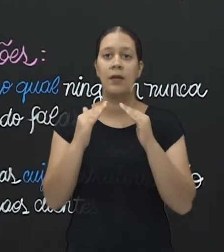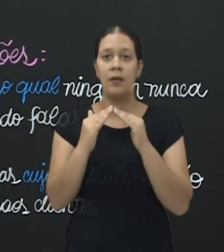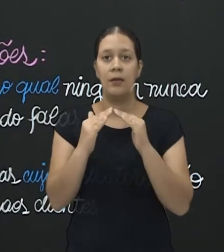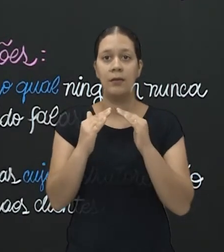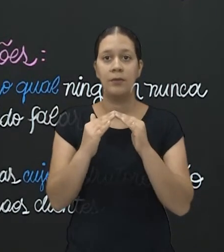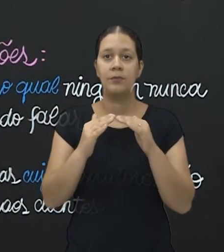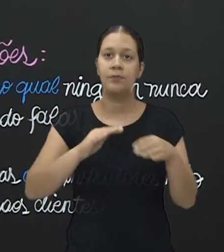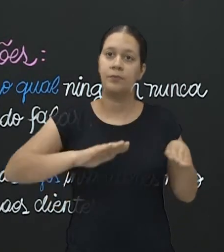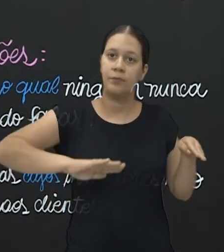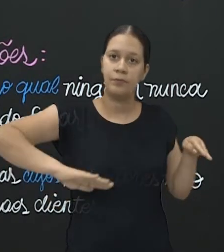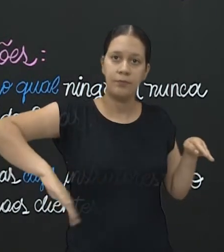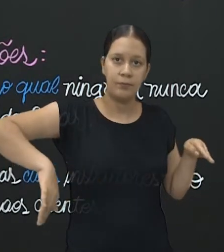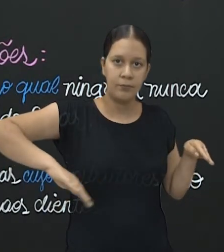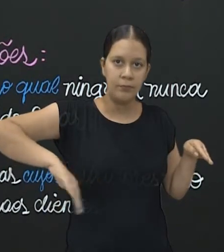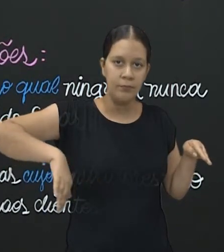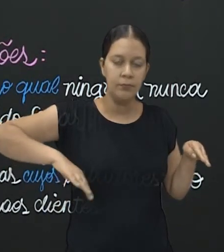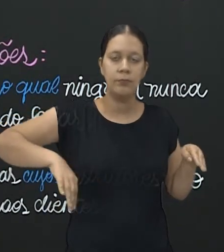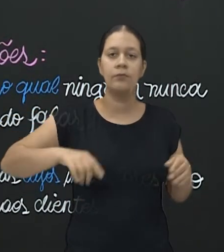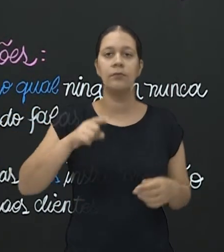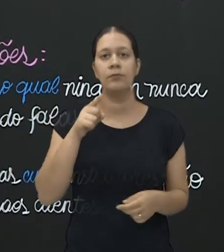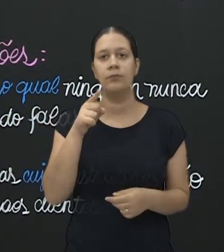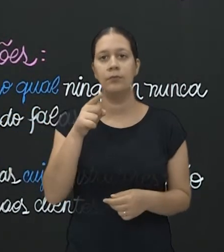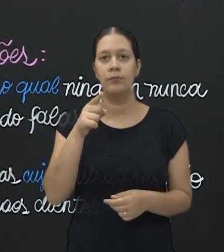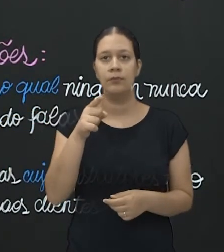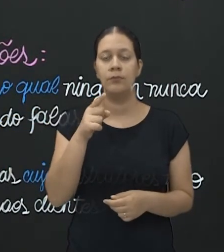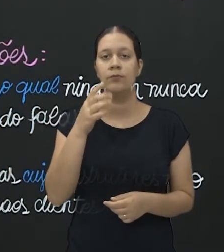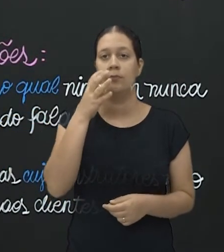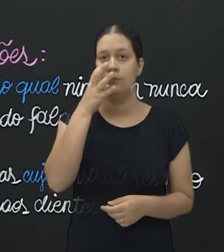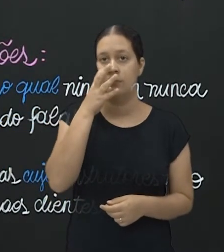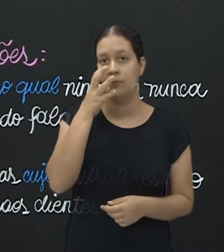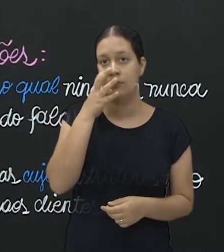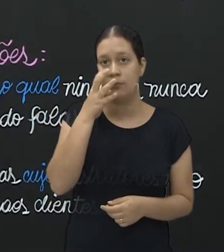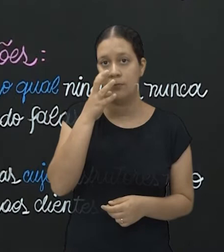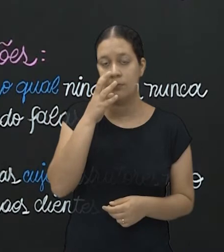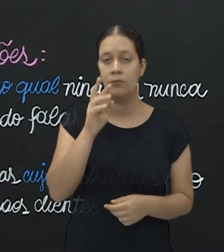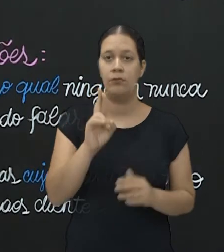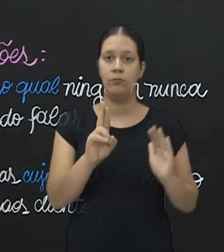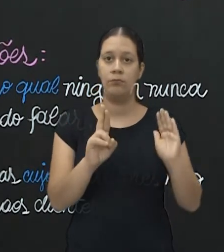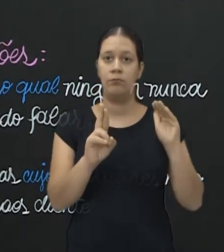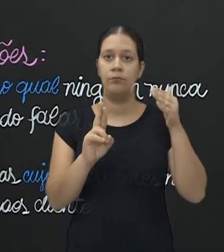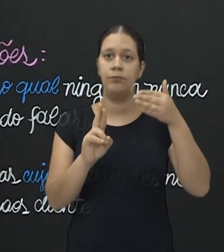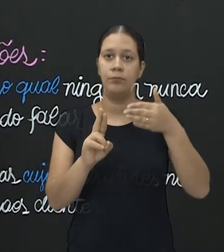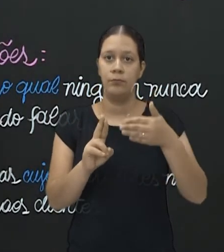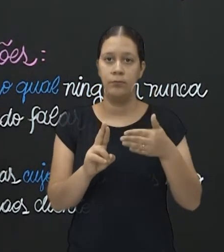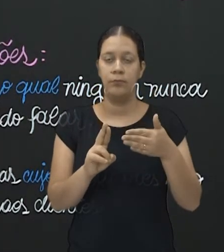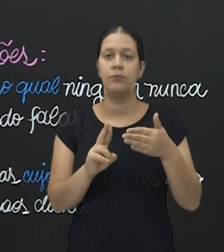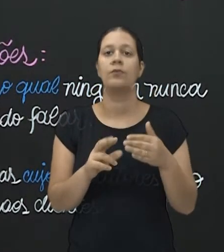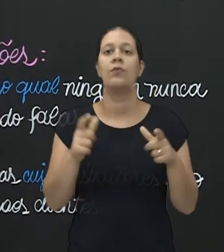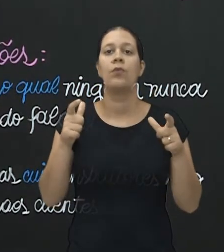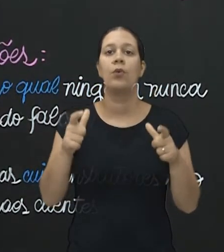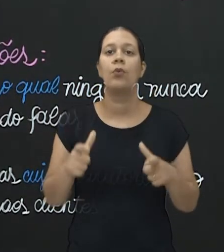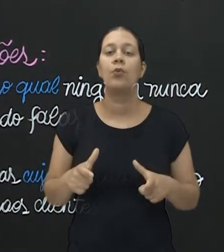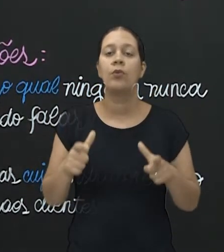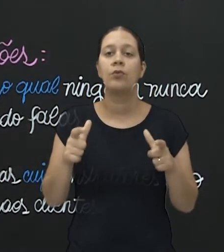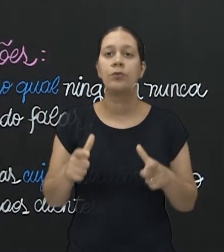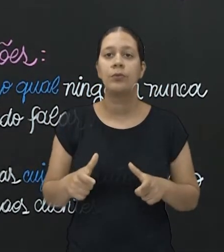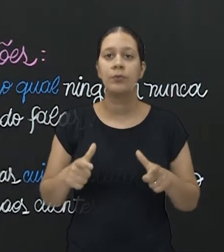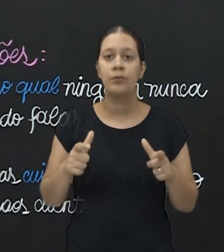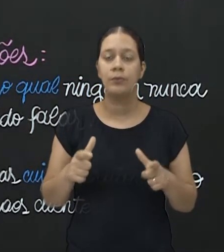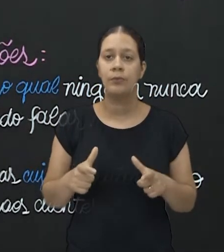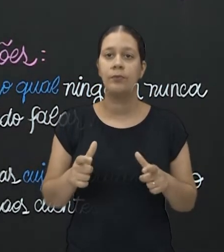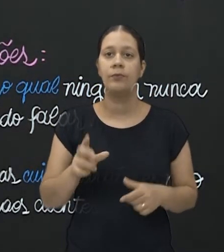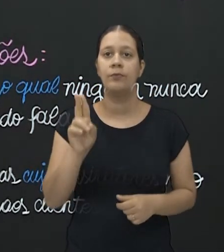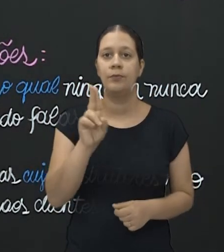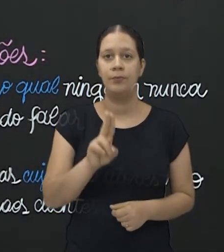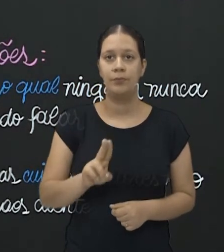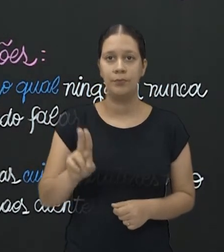praia. Então é importante que você observe se o antecedente ou o referente do pronome onde na oração é um lugar, porque esse é o